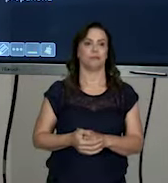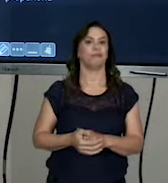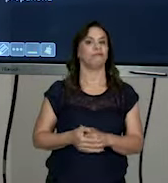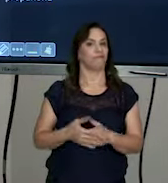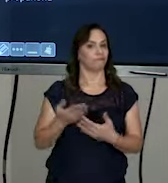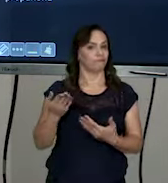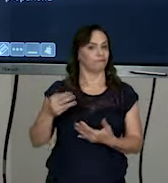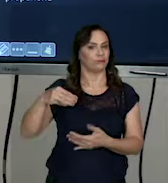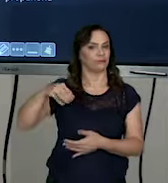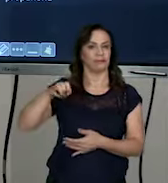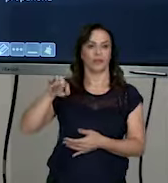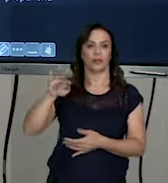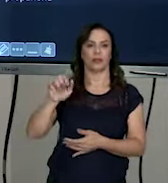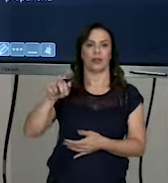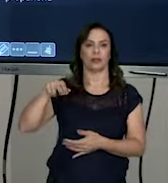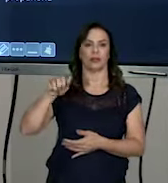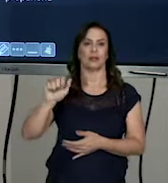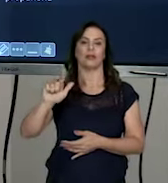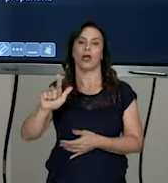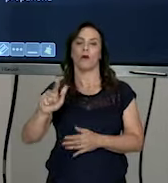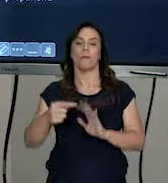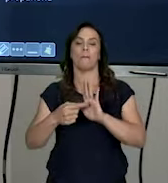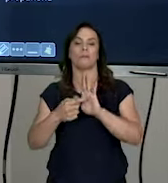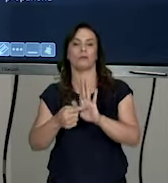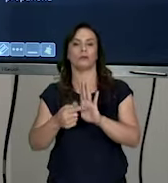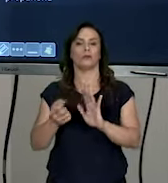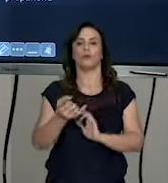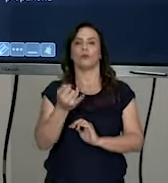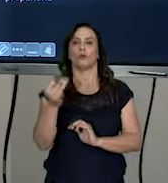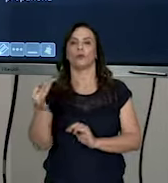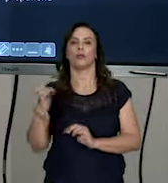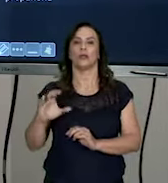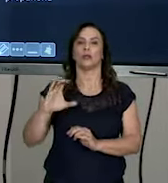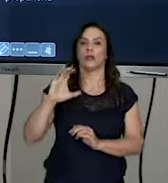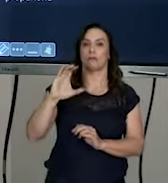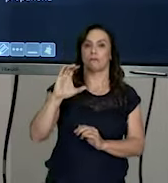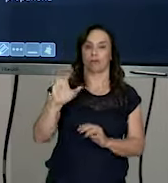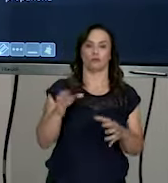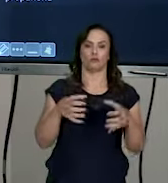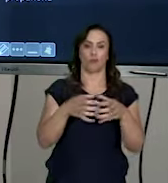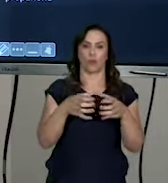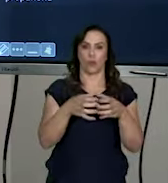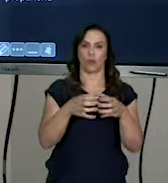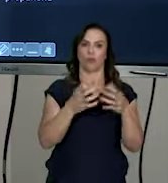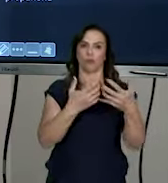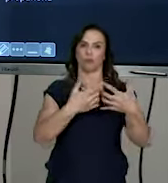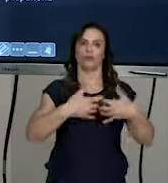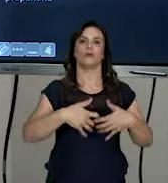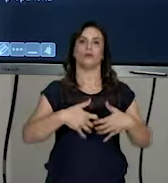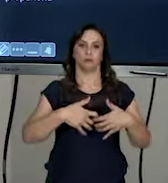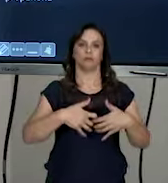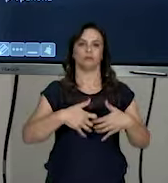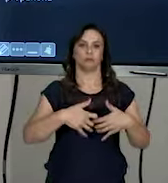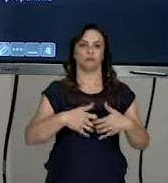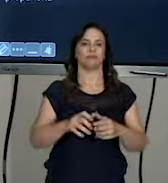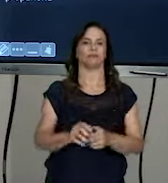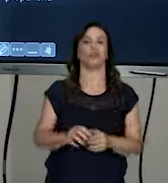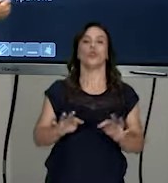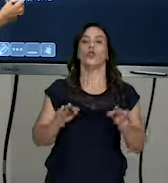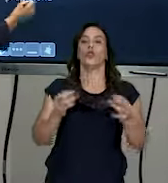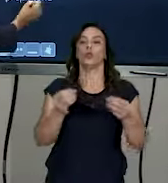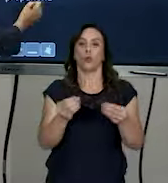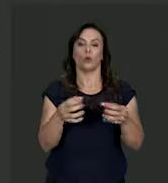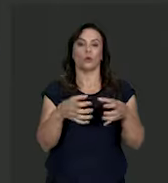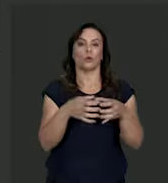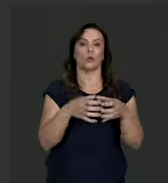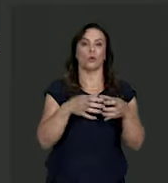Metanal, número de carbono, ligação entre os carbonos, grupo funcional aldeído. Todos os componentes do grupo aldeído terminam em -al. Todos os